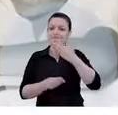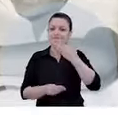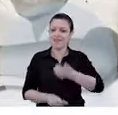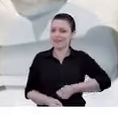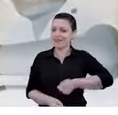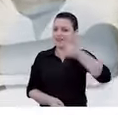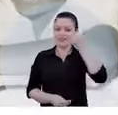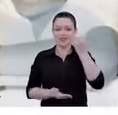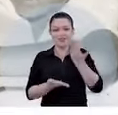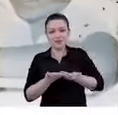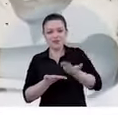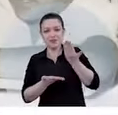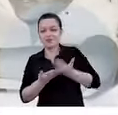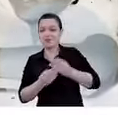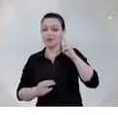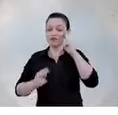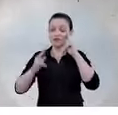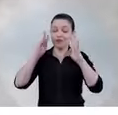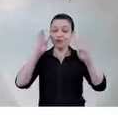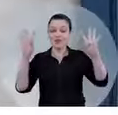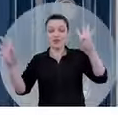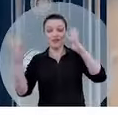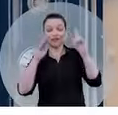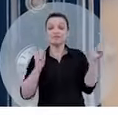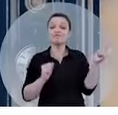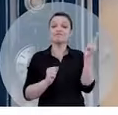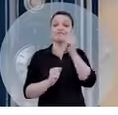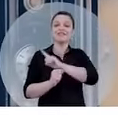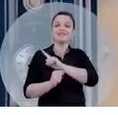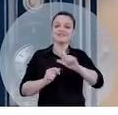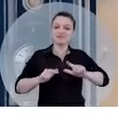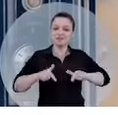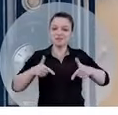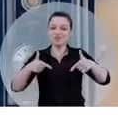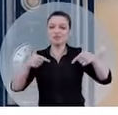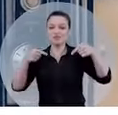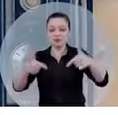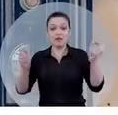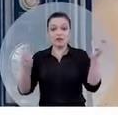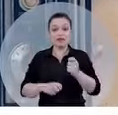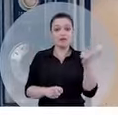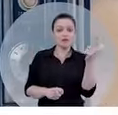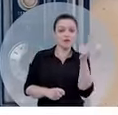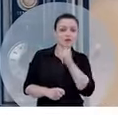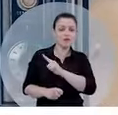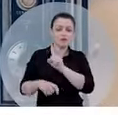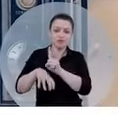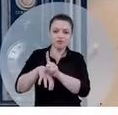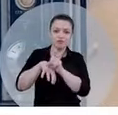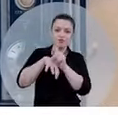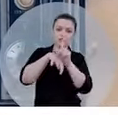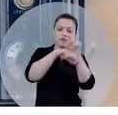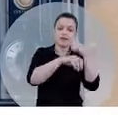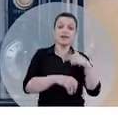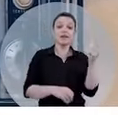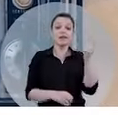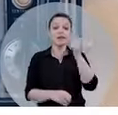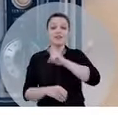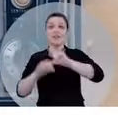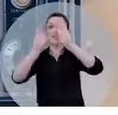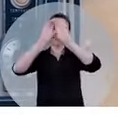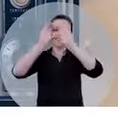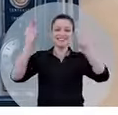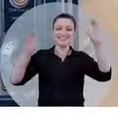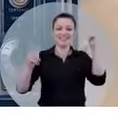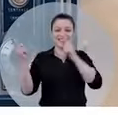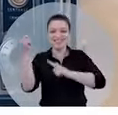estudar era a melhor solução. Seu sonho foi realizado, se tornou piloto dedicado. Ganhou